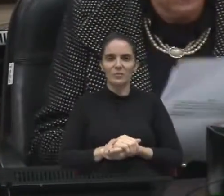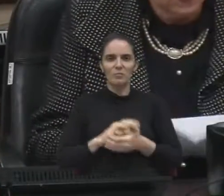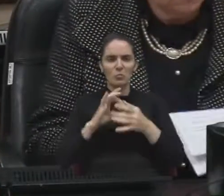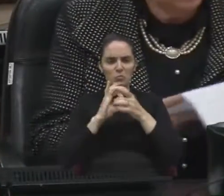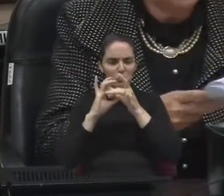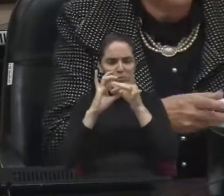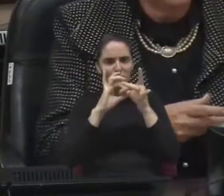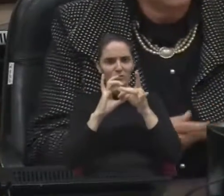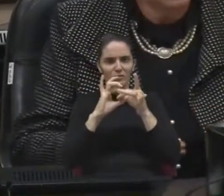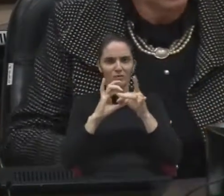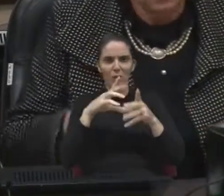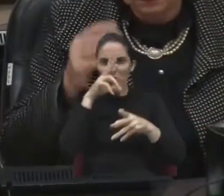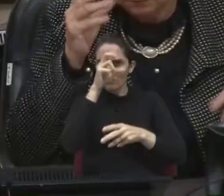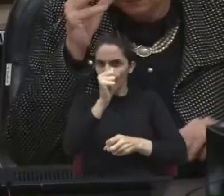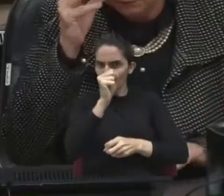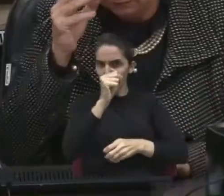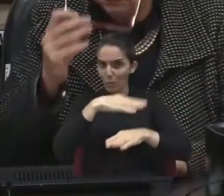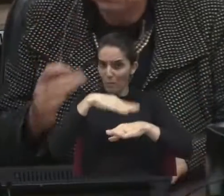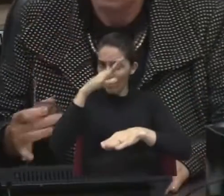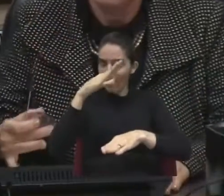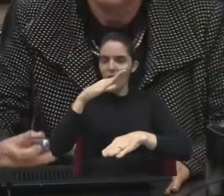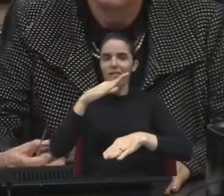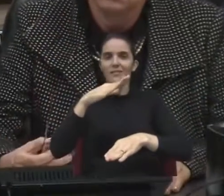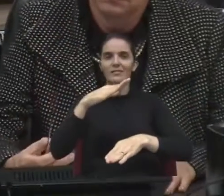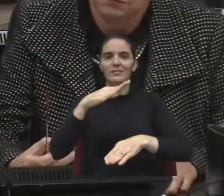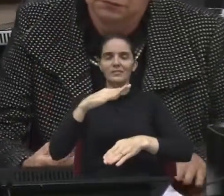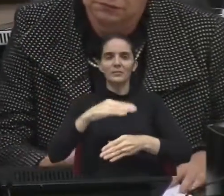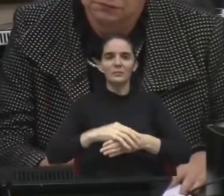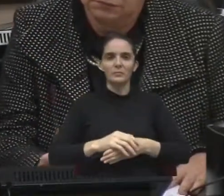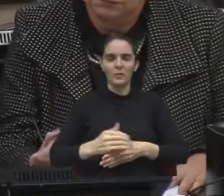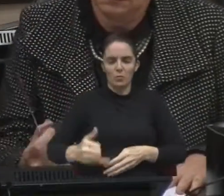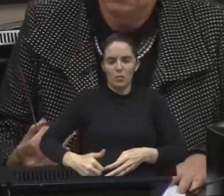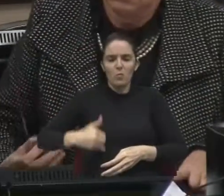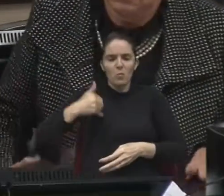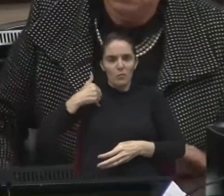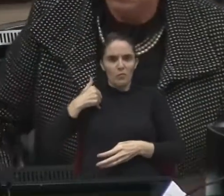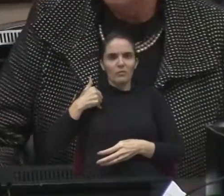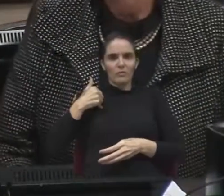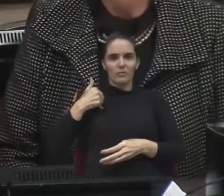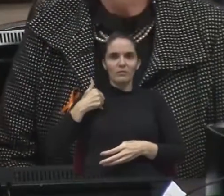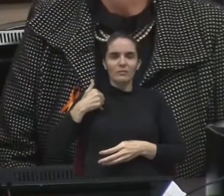fortalecer cada vez mais, para podermos servir com mais orgulho, com mais